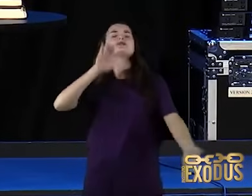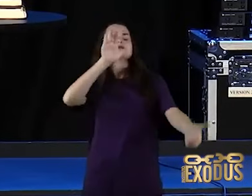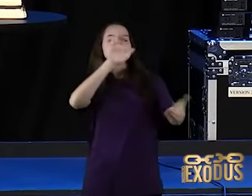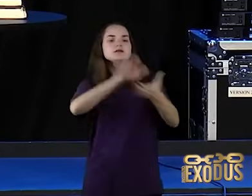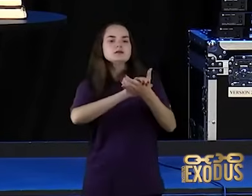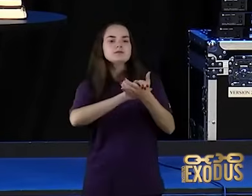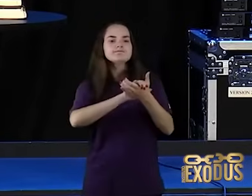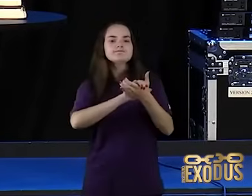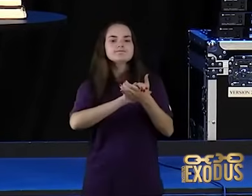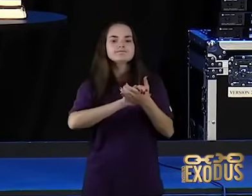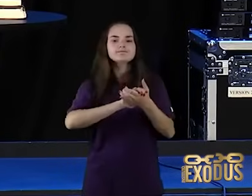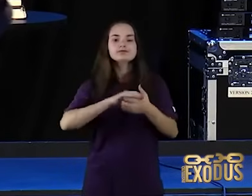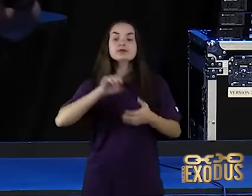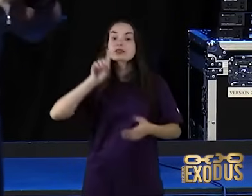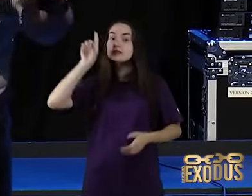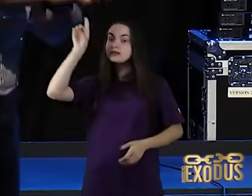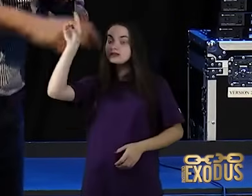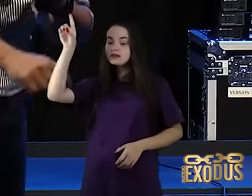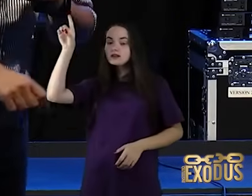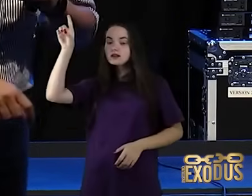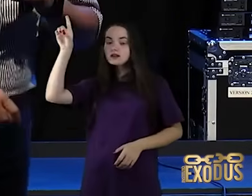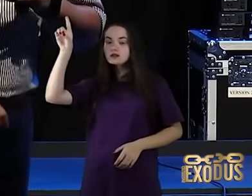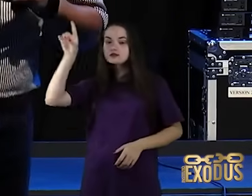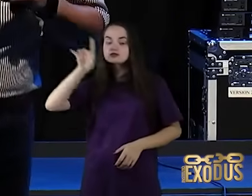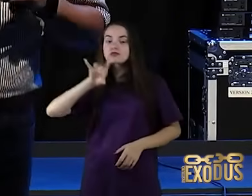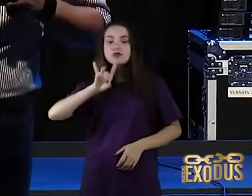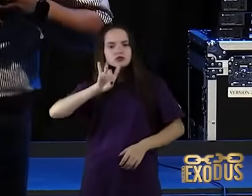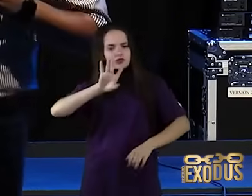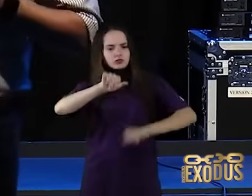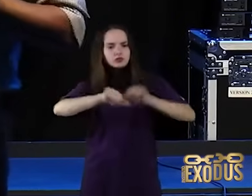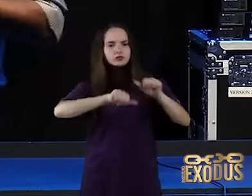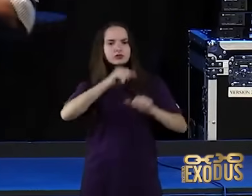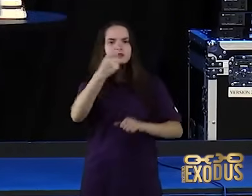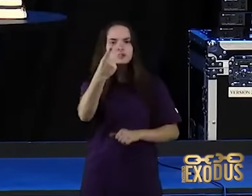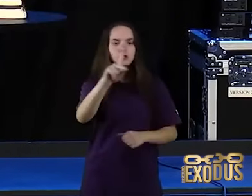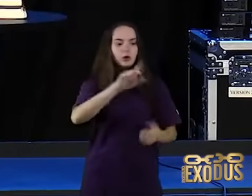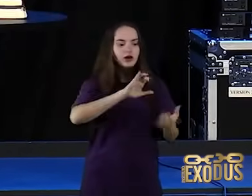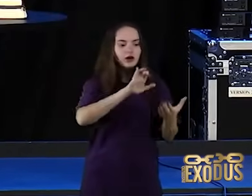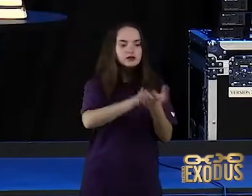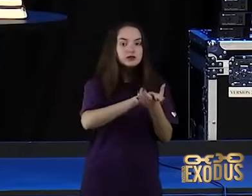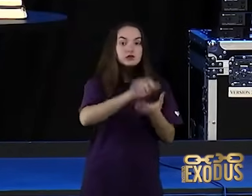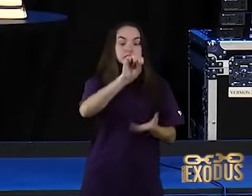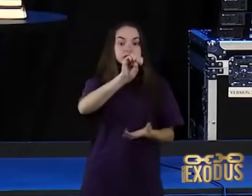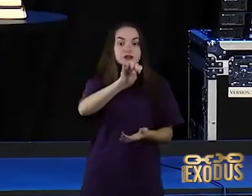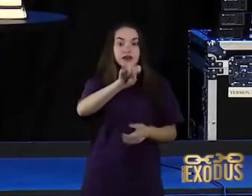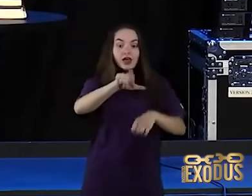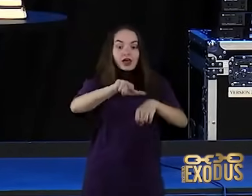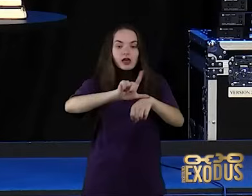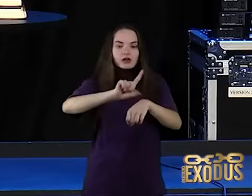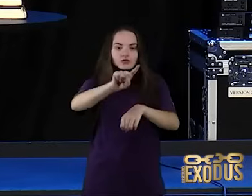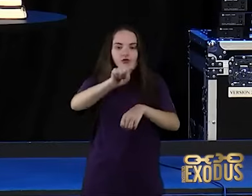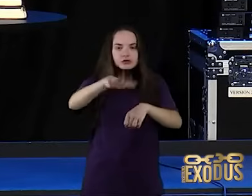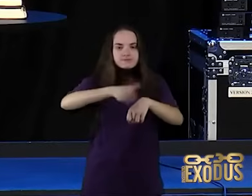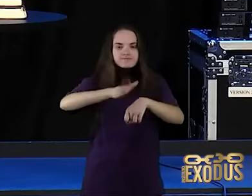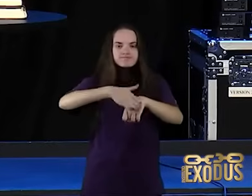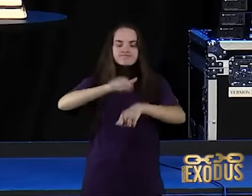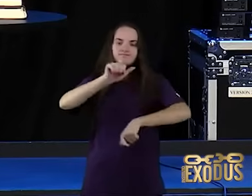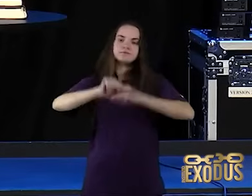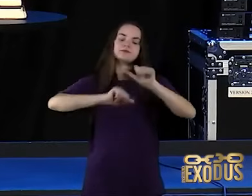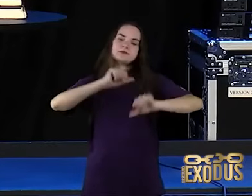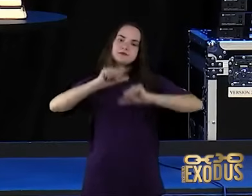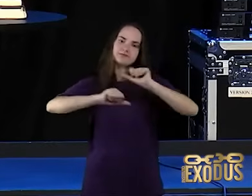querido Deus só vai mudar o seu casamento Quando Deus mudar você porque Deus ele não